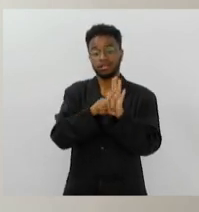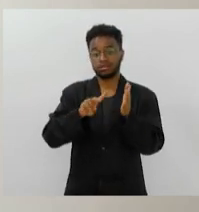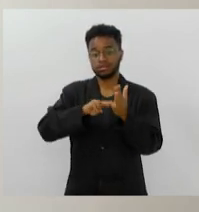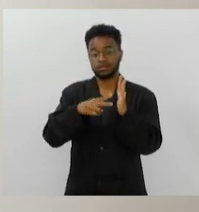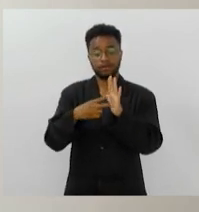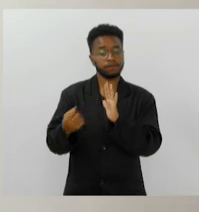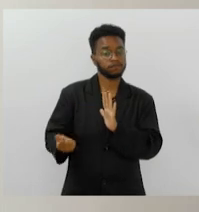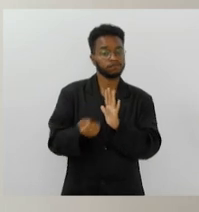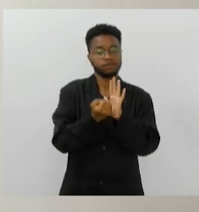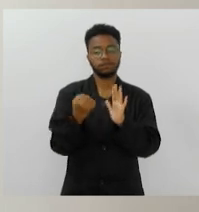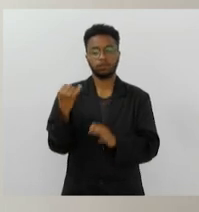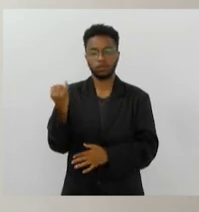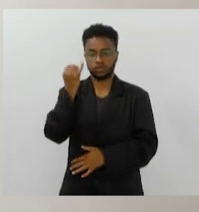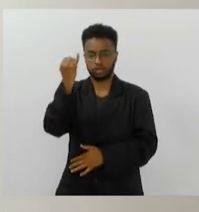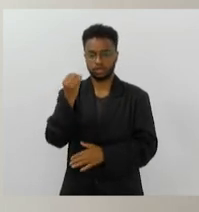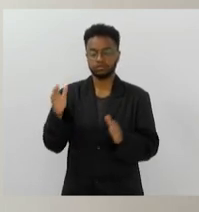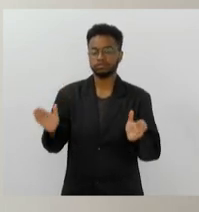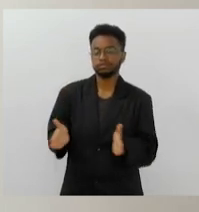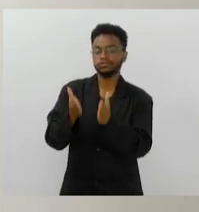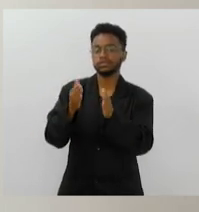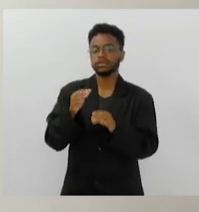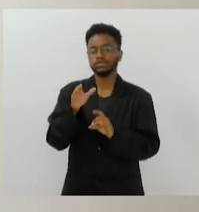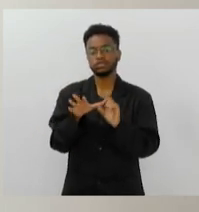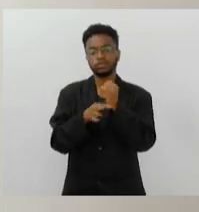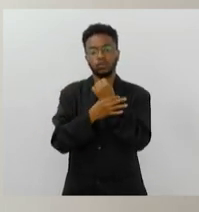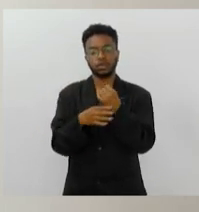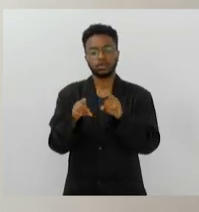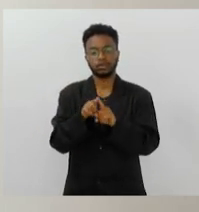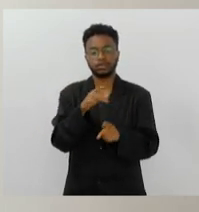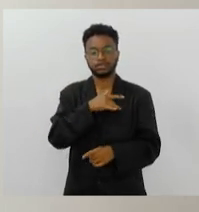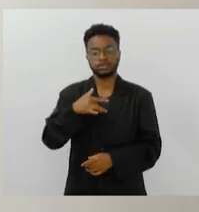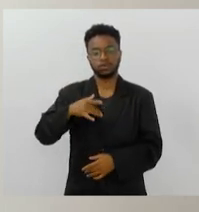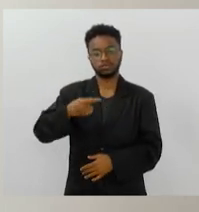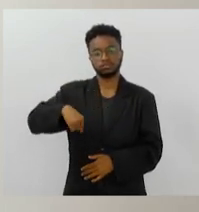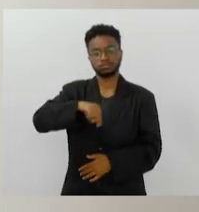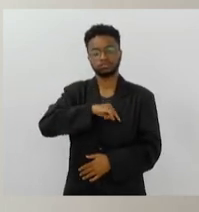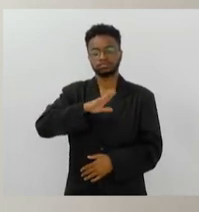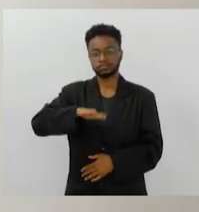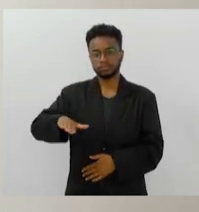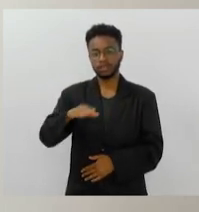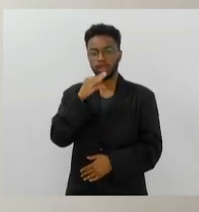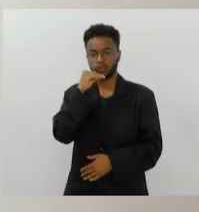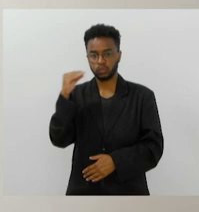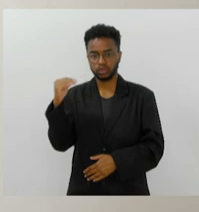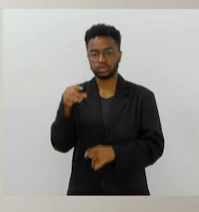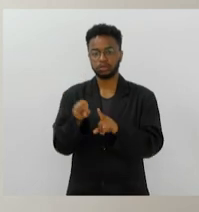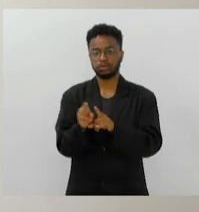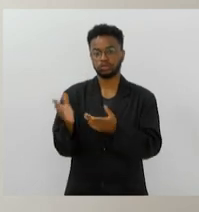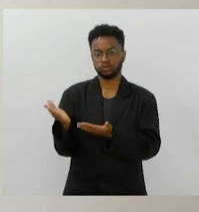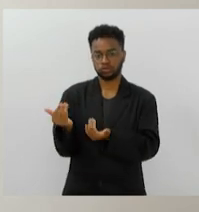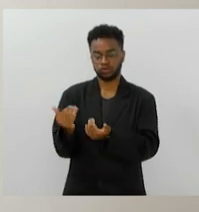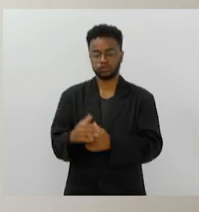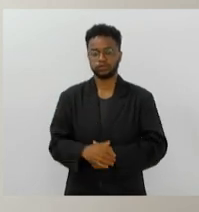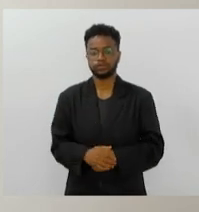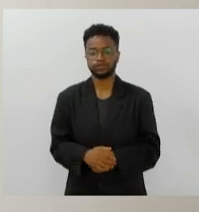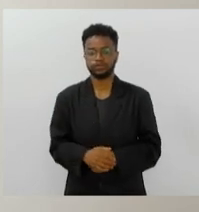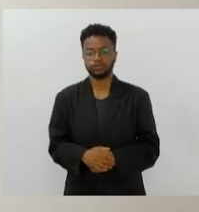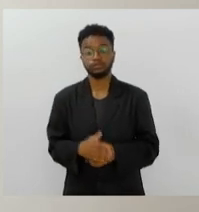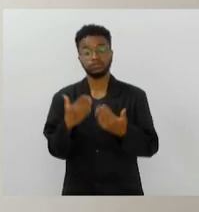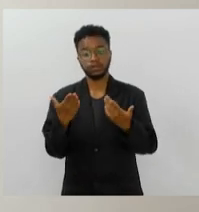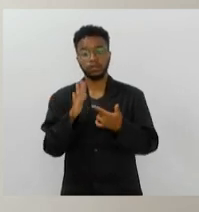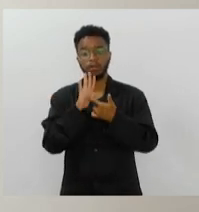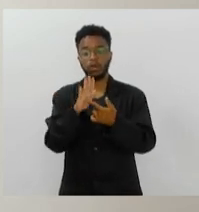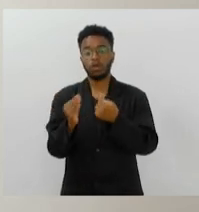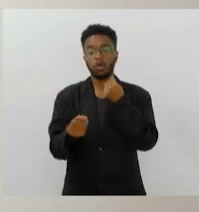marco fundamental na promoção da segurança e da saúde das nossas crianças, adolescentes e jovens, destacando a